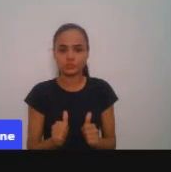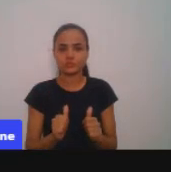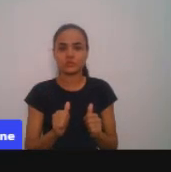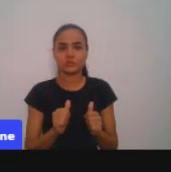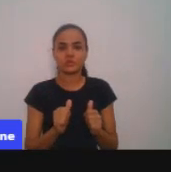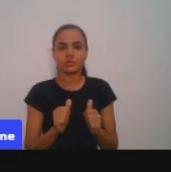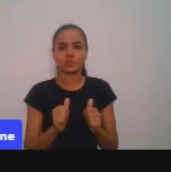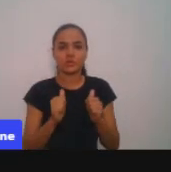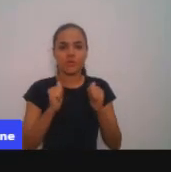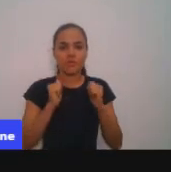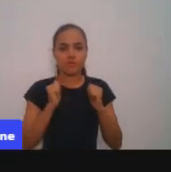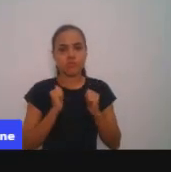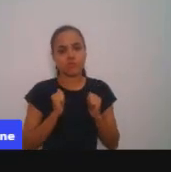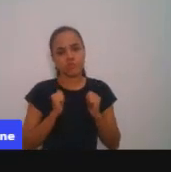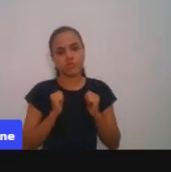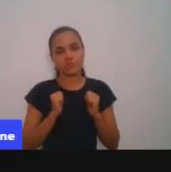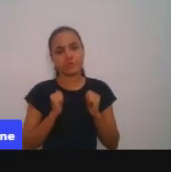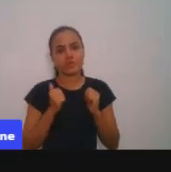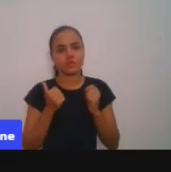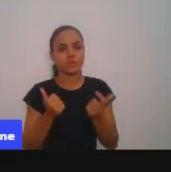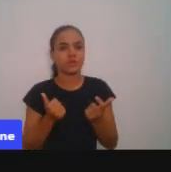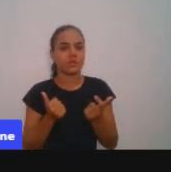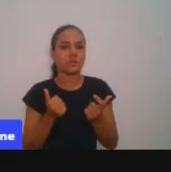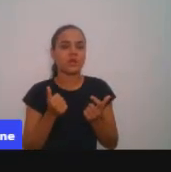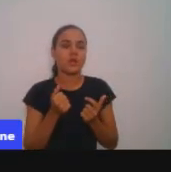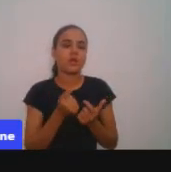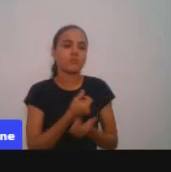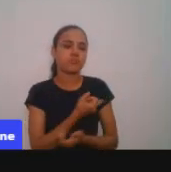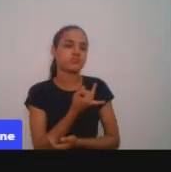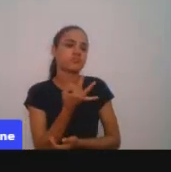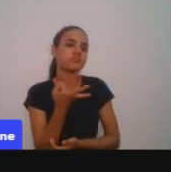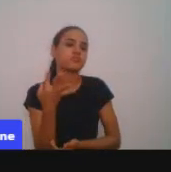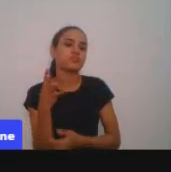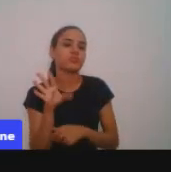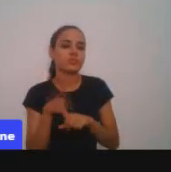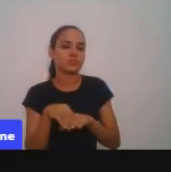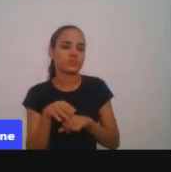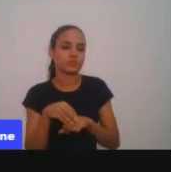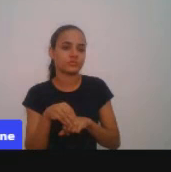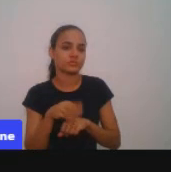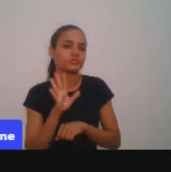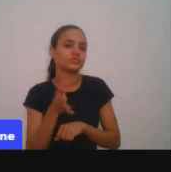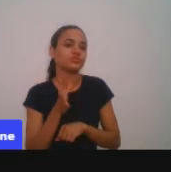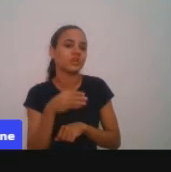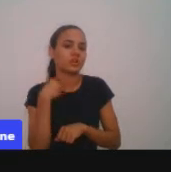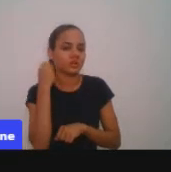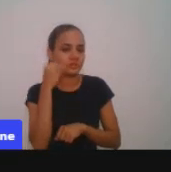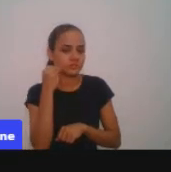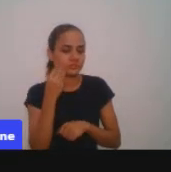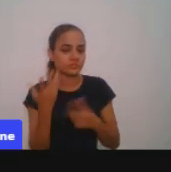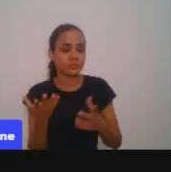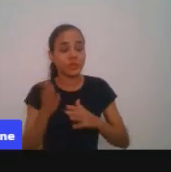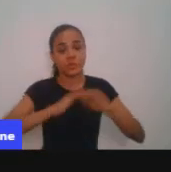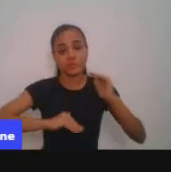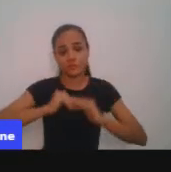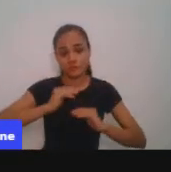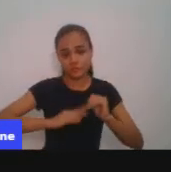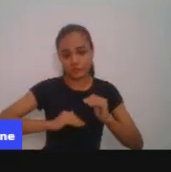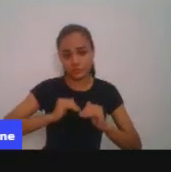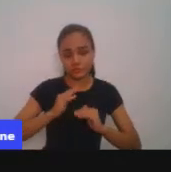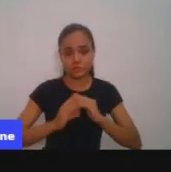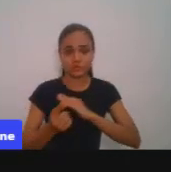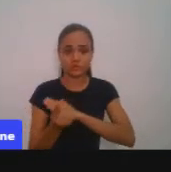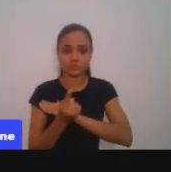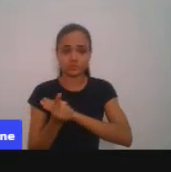nós temos para isso. E, de repente, né, o corpo profissional que lida com a criança, os professores, os coordenadores que estão